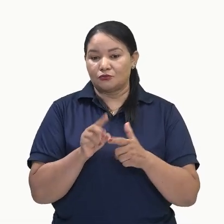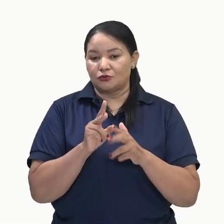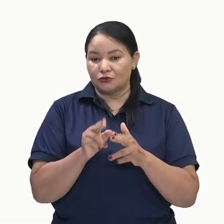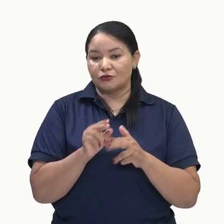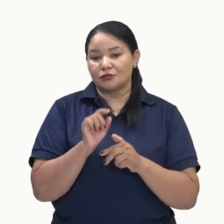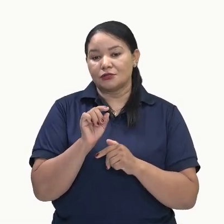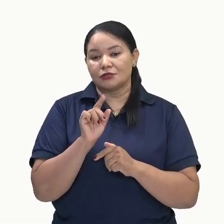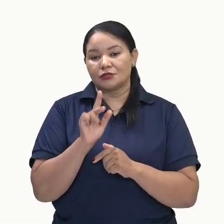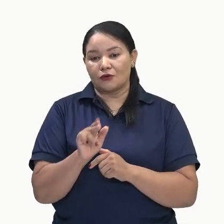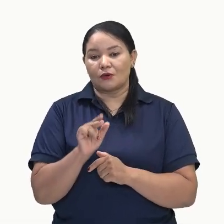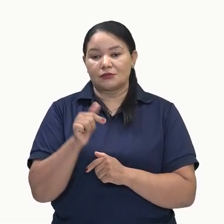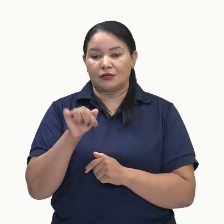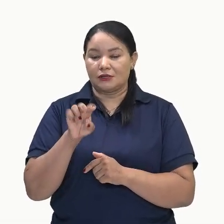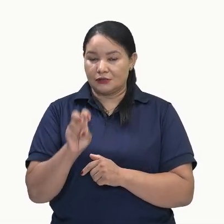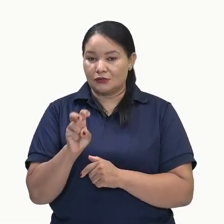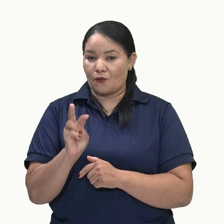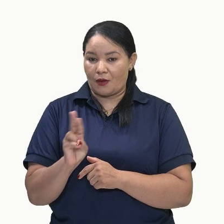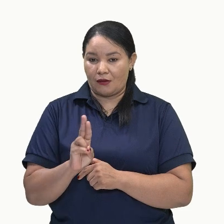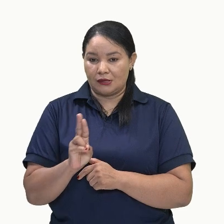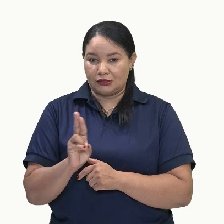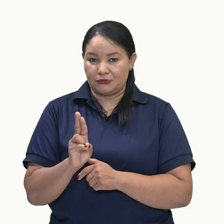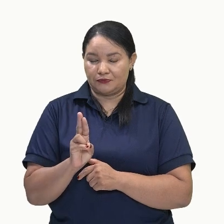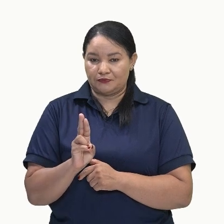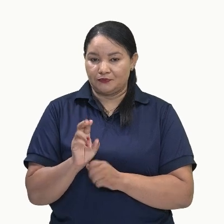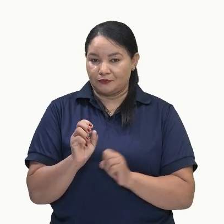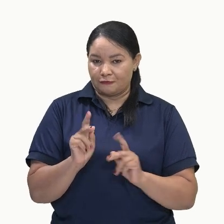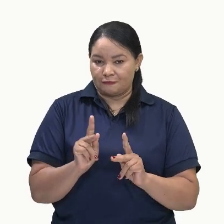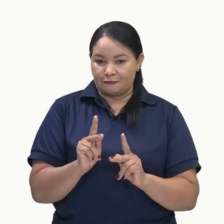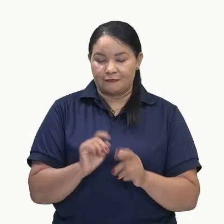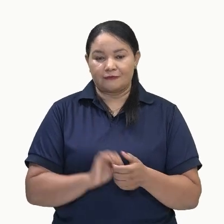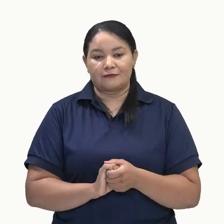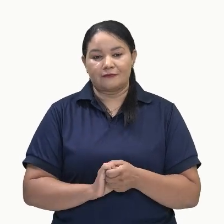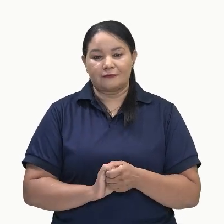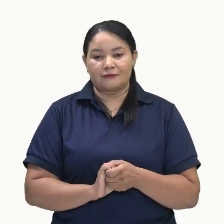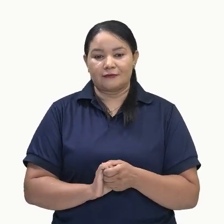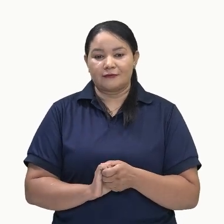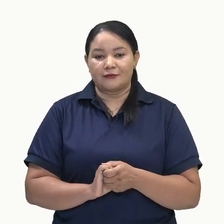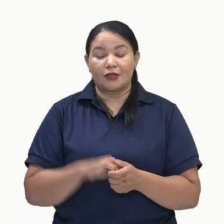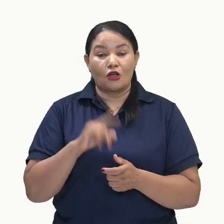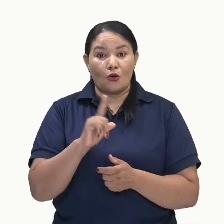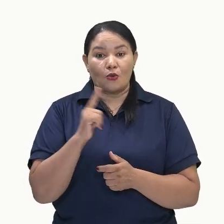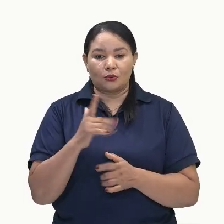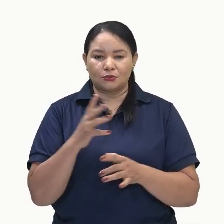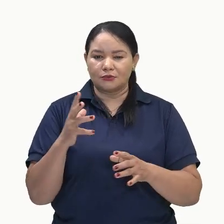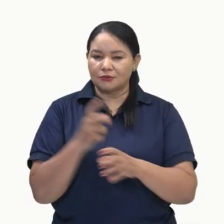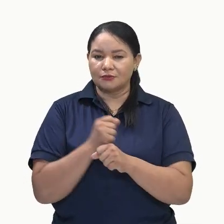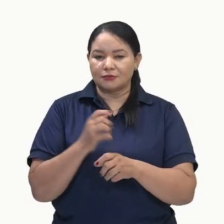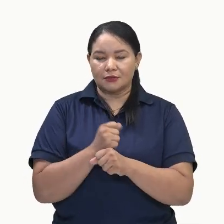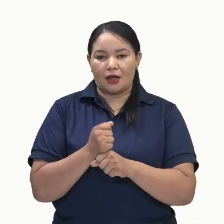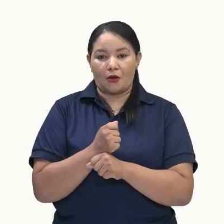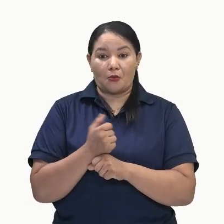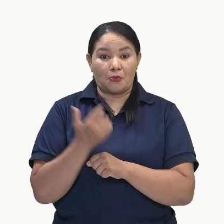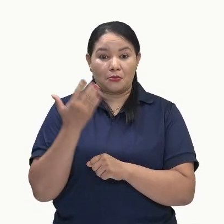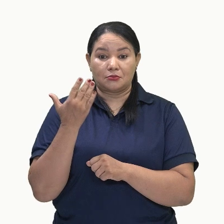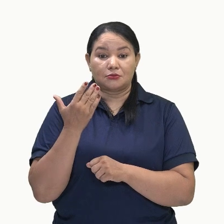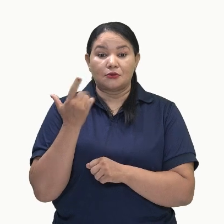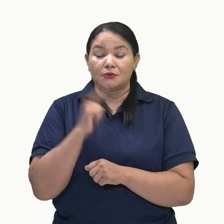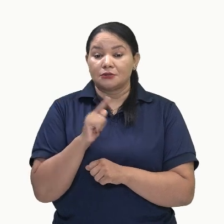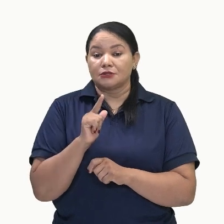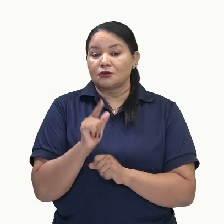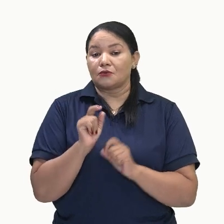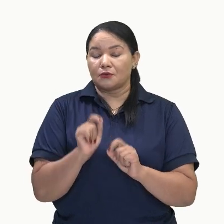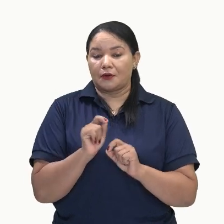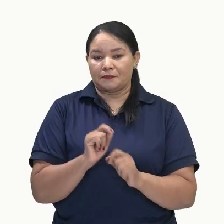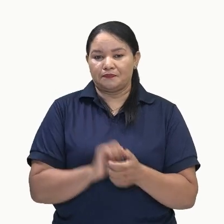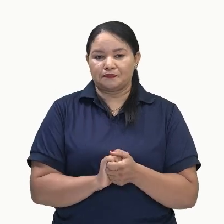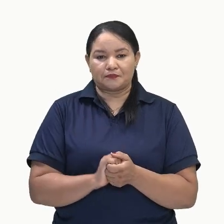a R$ 75. Beleza? Olha outro cálculo também de percentual, que são os cálculos que é muito bom a gente saber fazer de forma